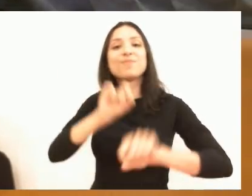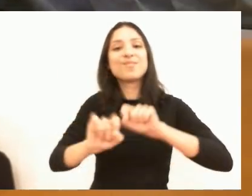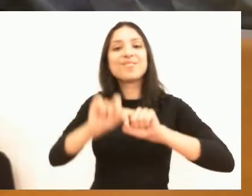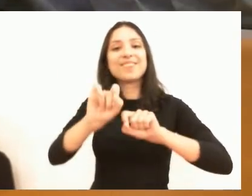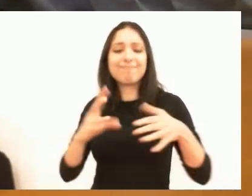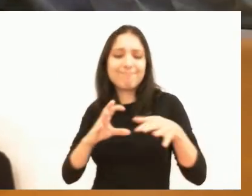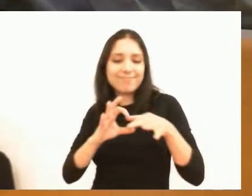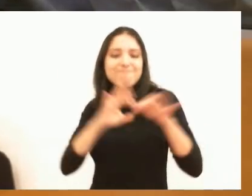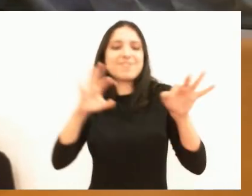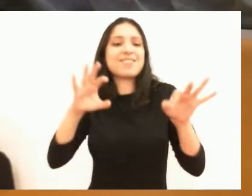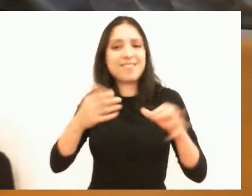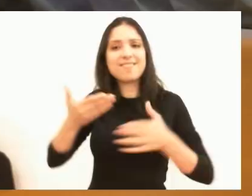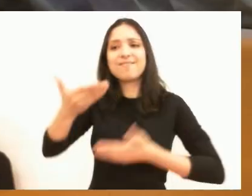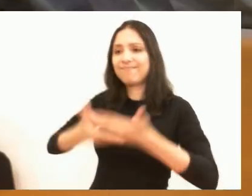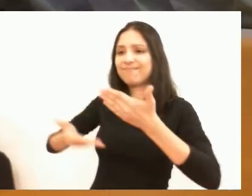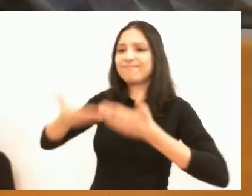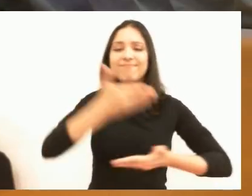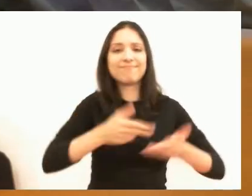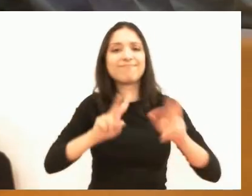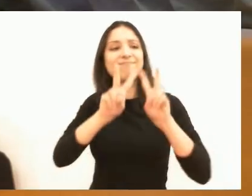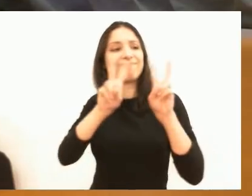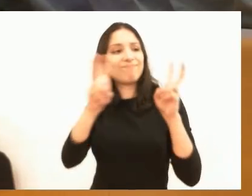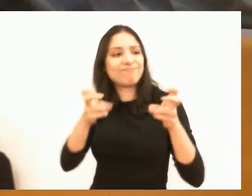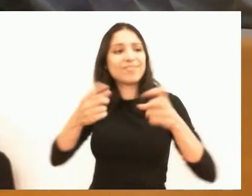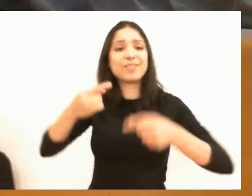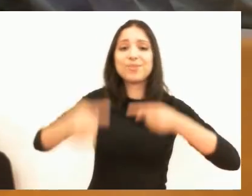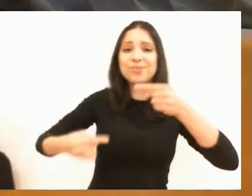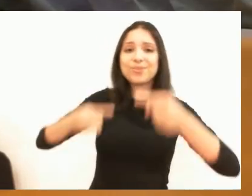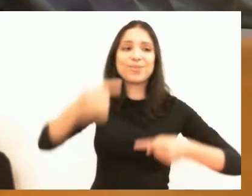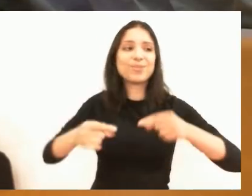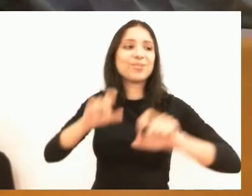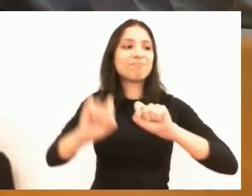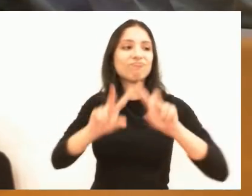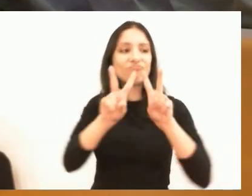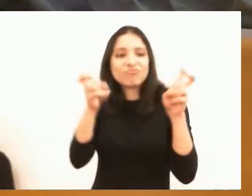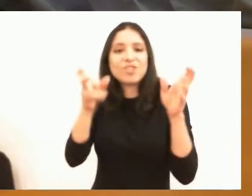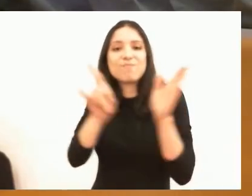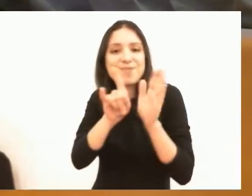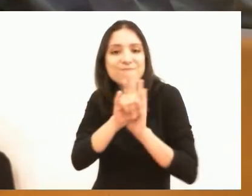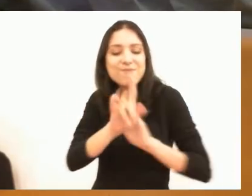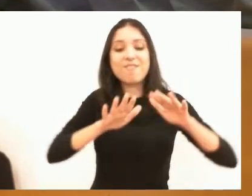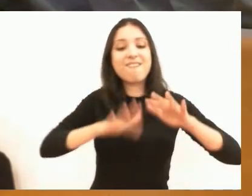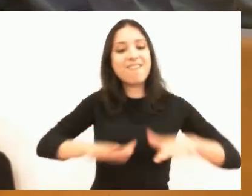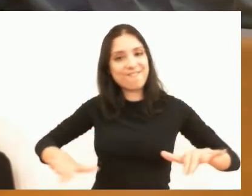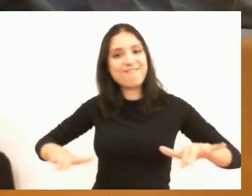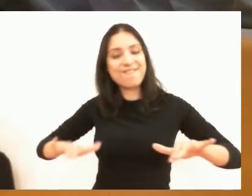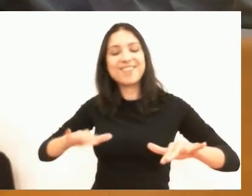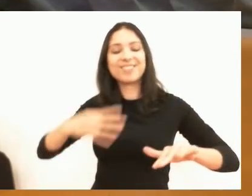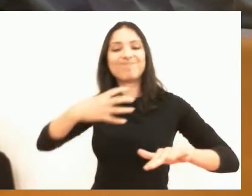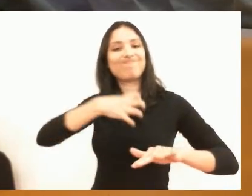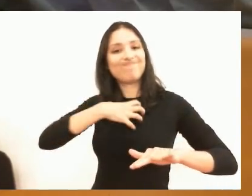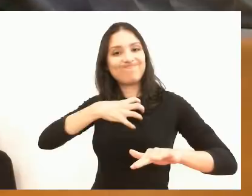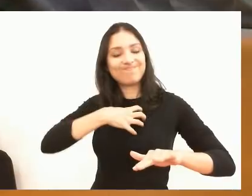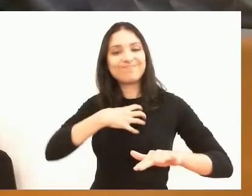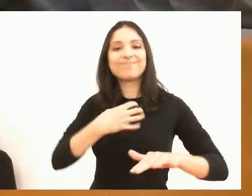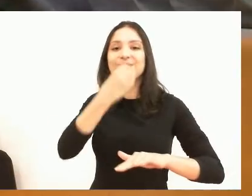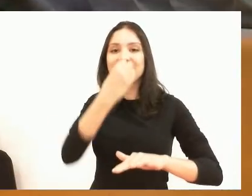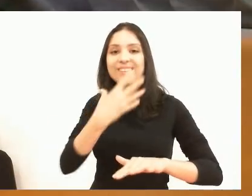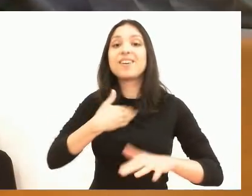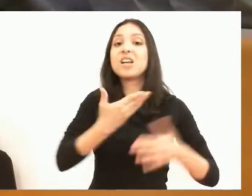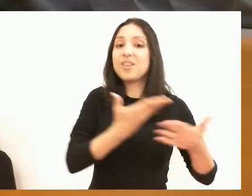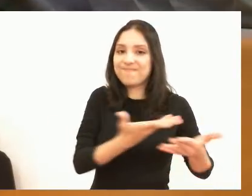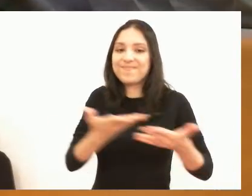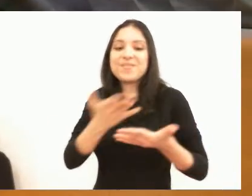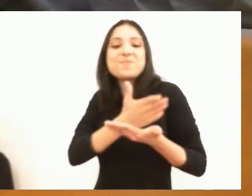a estar aqui com a gente tratando de temas da infância que não são tão caros então vou passar a palavra